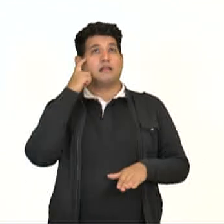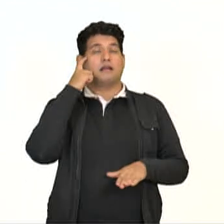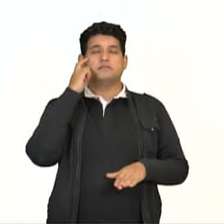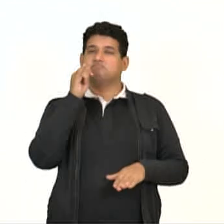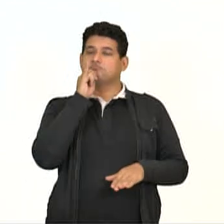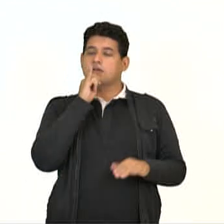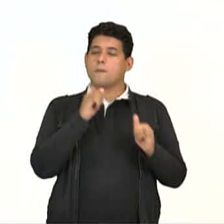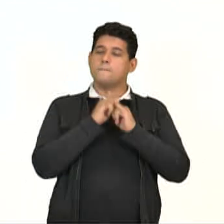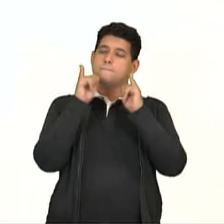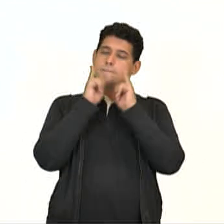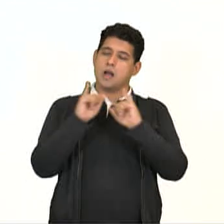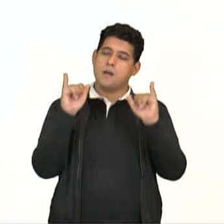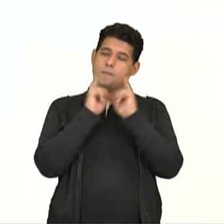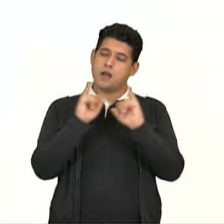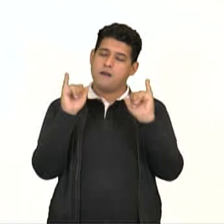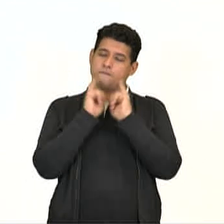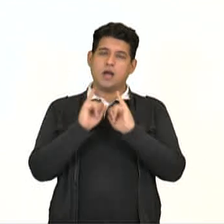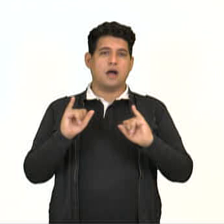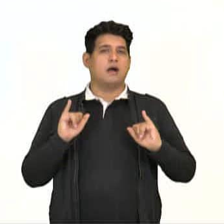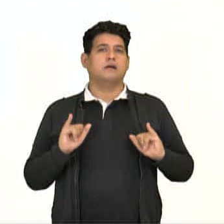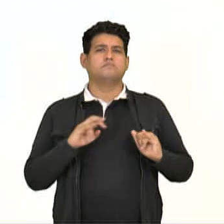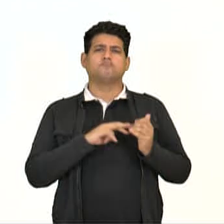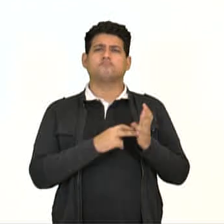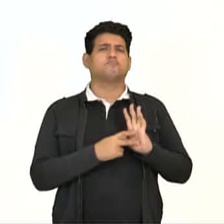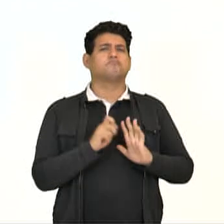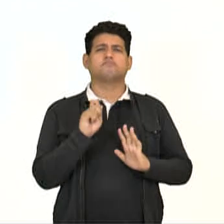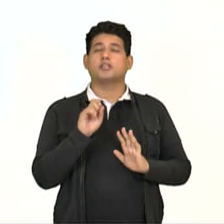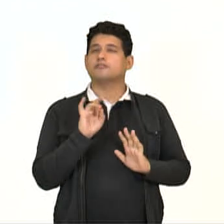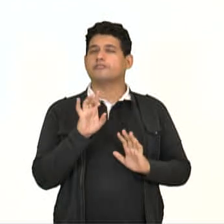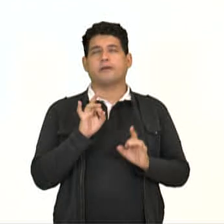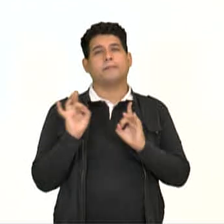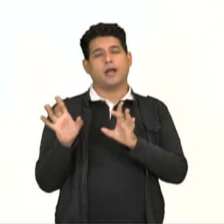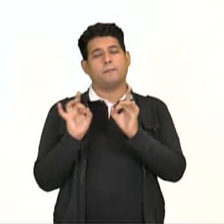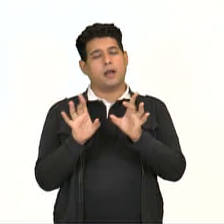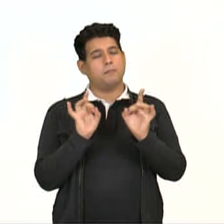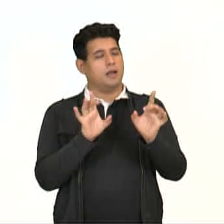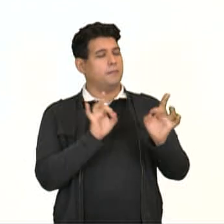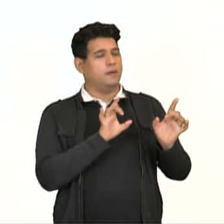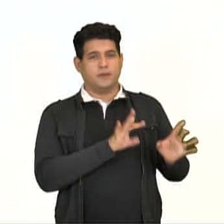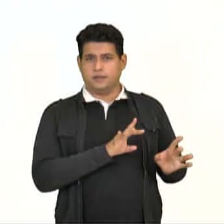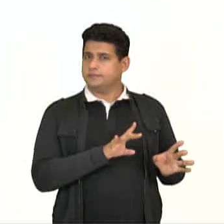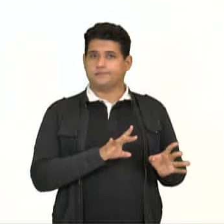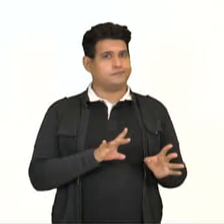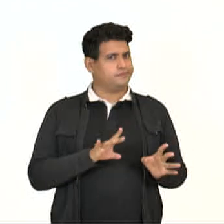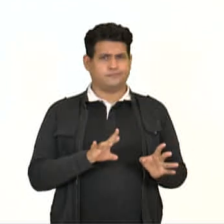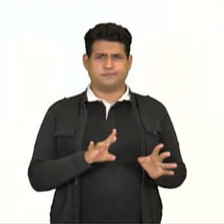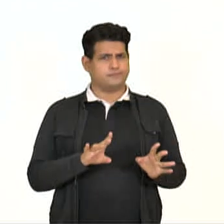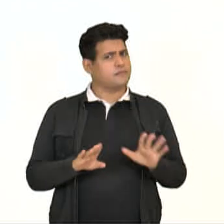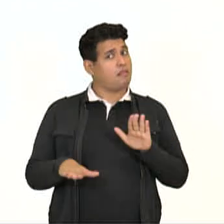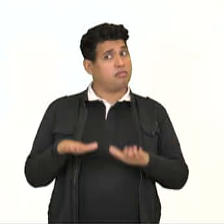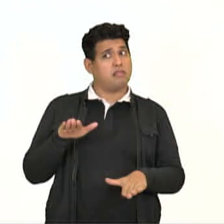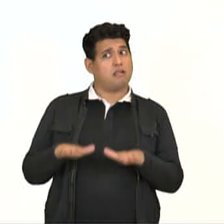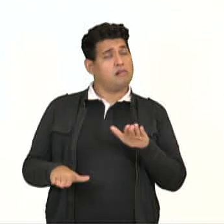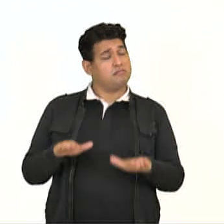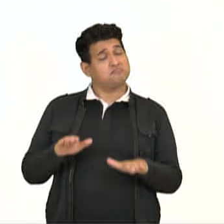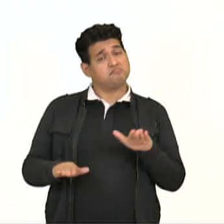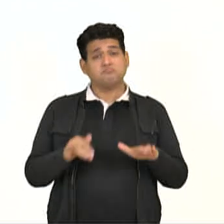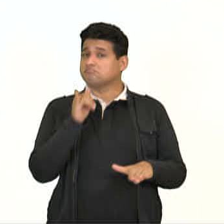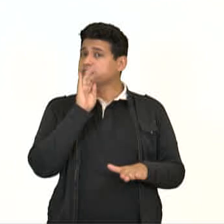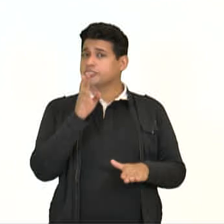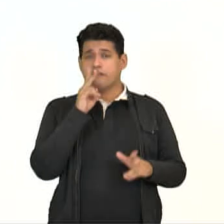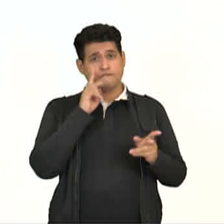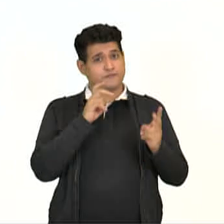uma propaganda, uma campanha de publicidade é só para vender um produto. Nem sempre, né? Como nós vimos no